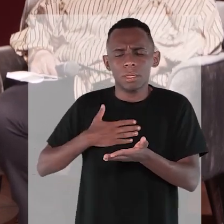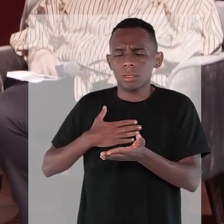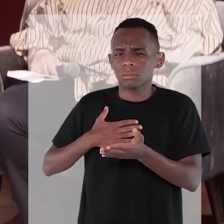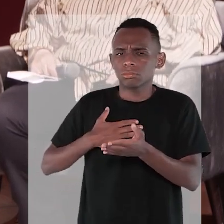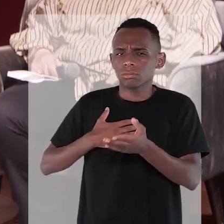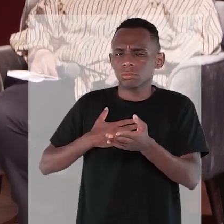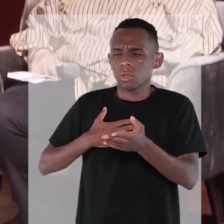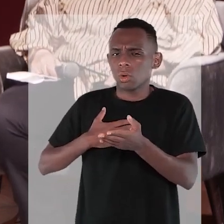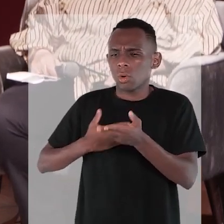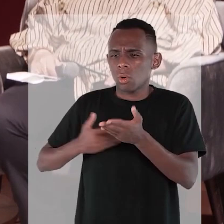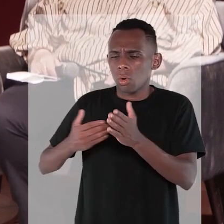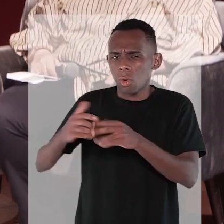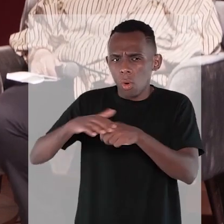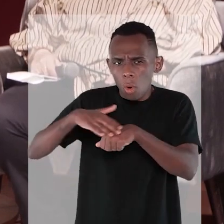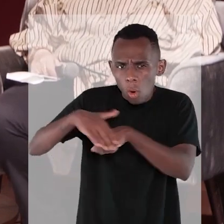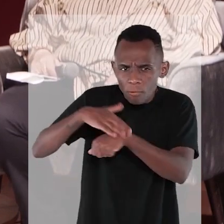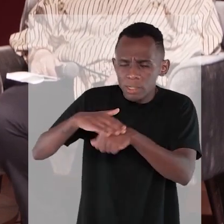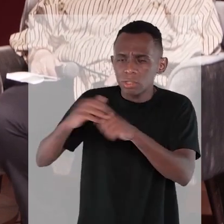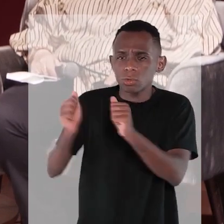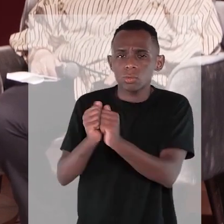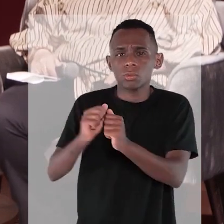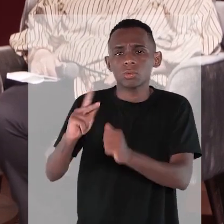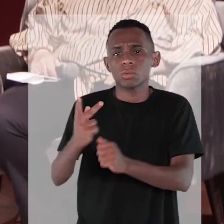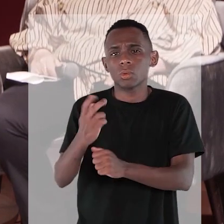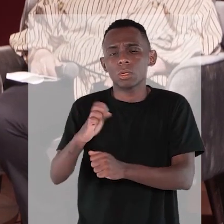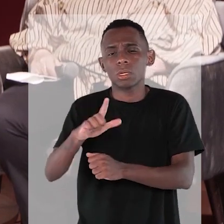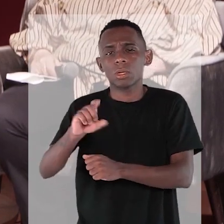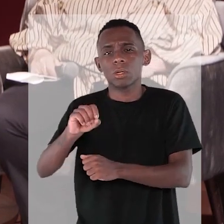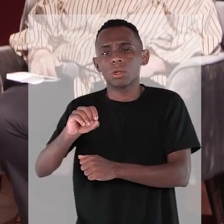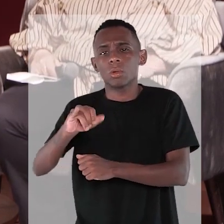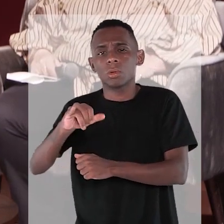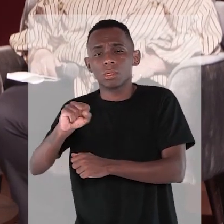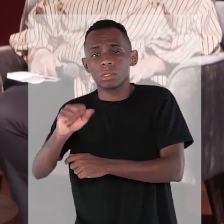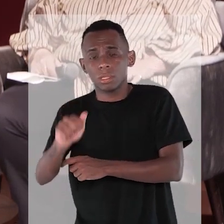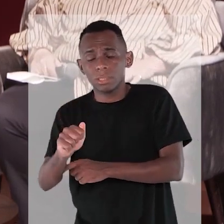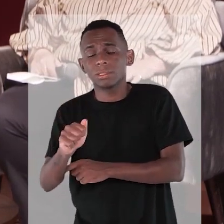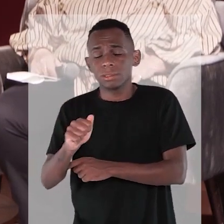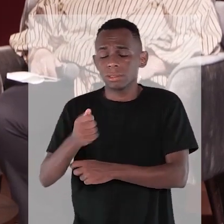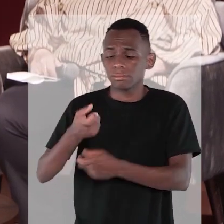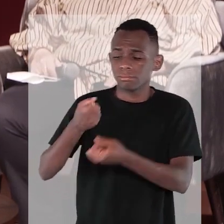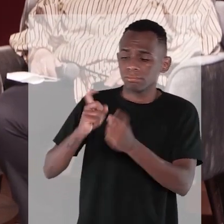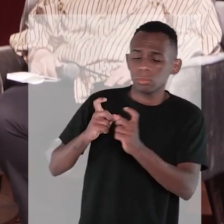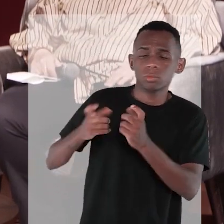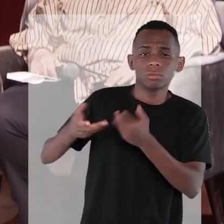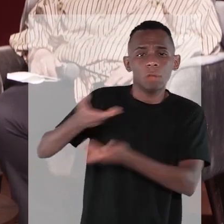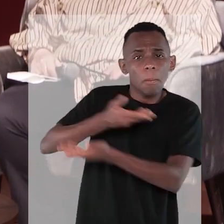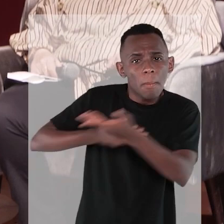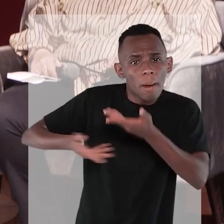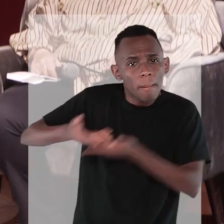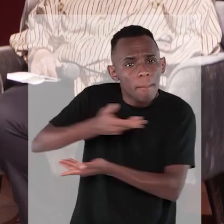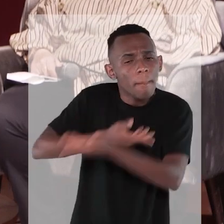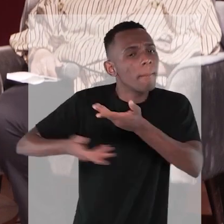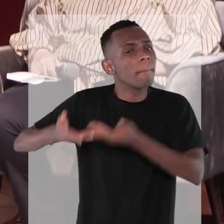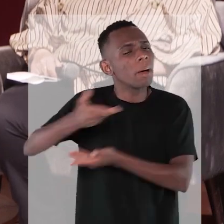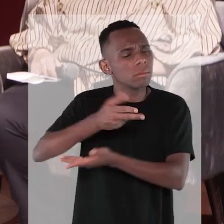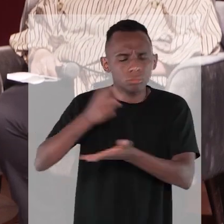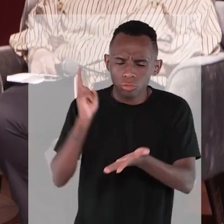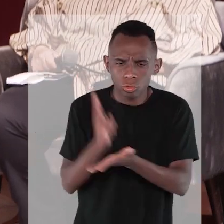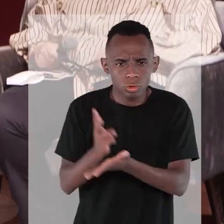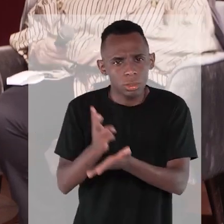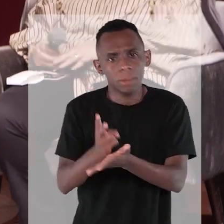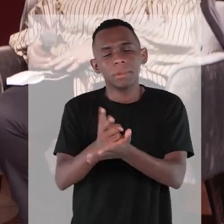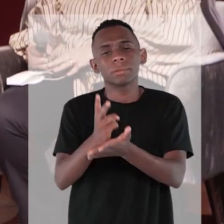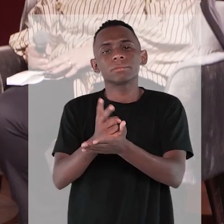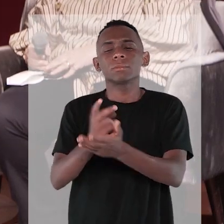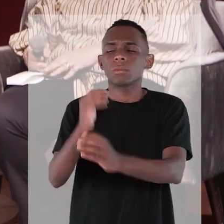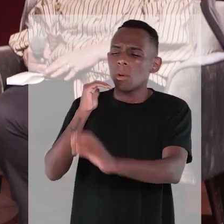Heloísa, porque eu havia feito, enfim, uma conferência, a gente, né, troca figurinhas, como se diz, o tempo todo, né,